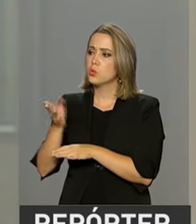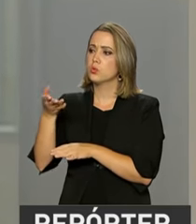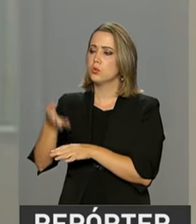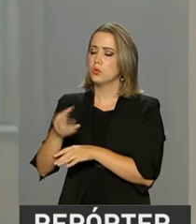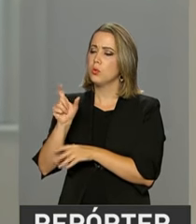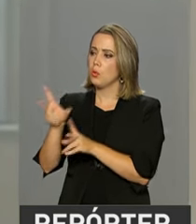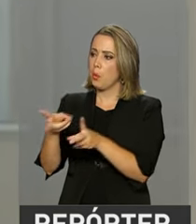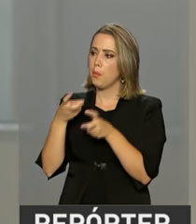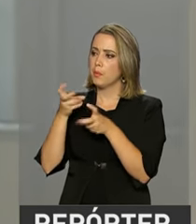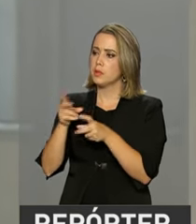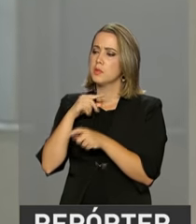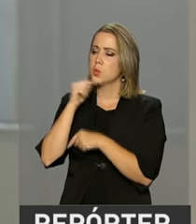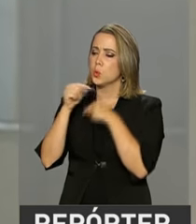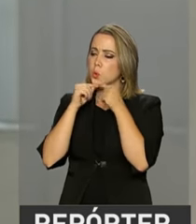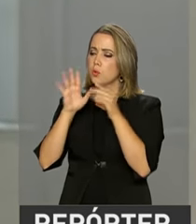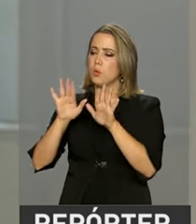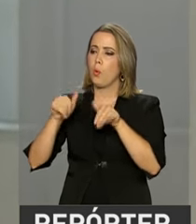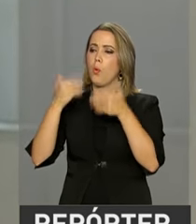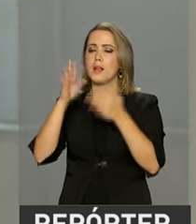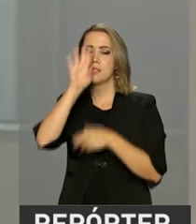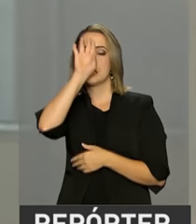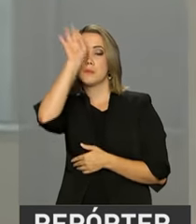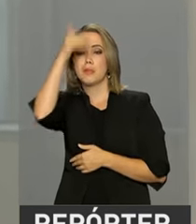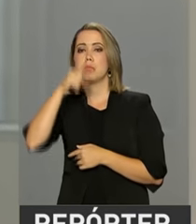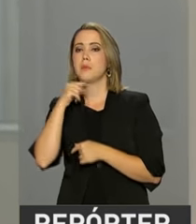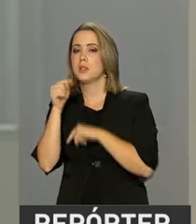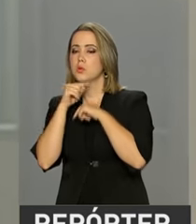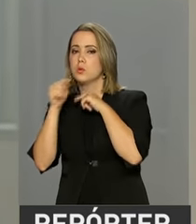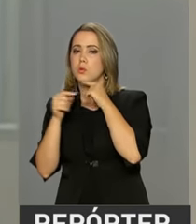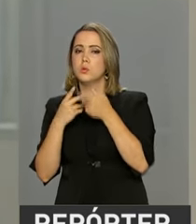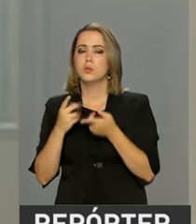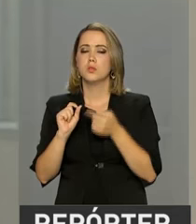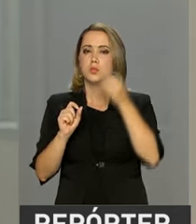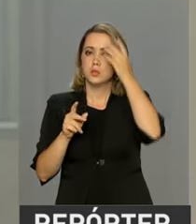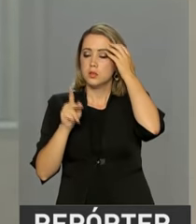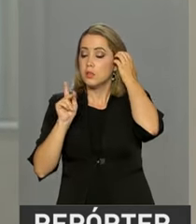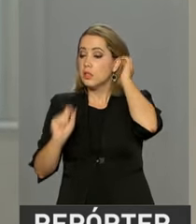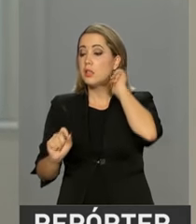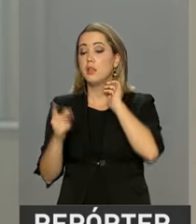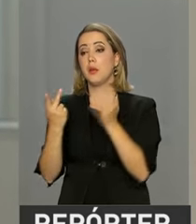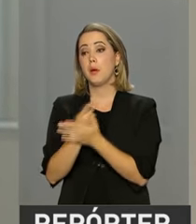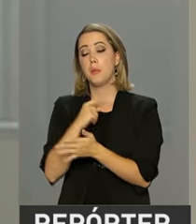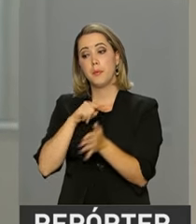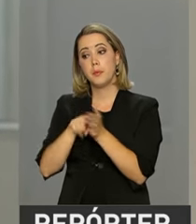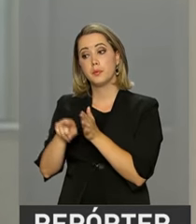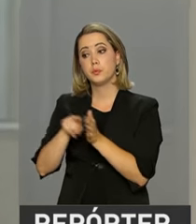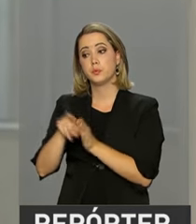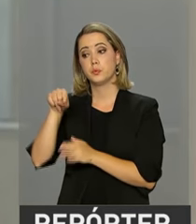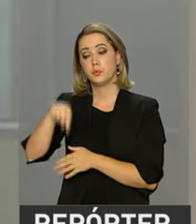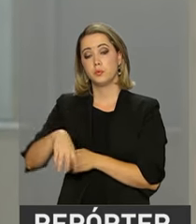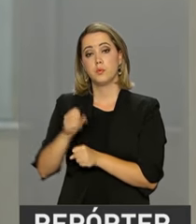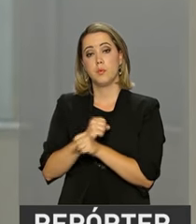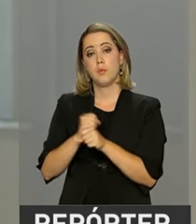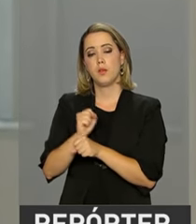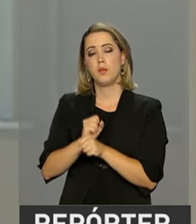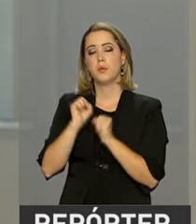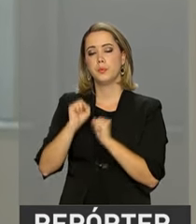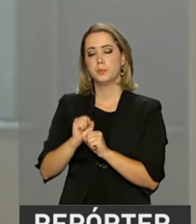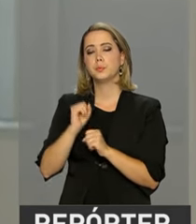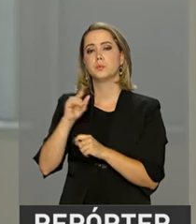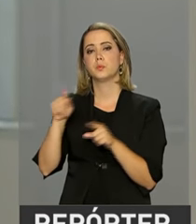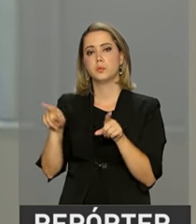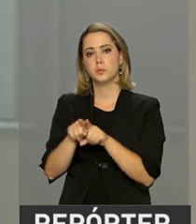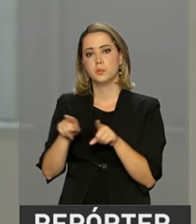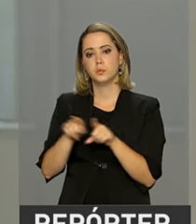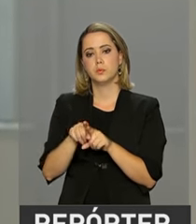período algumas dúvidas. Quais foram as principais dúvidas que aconteceram na declaração deste ano e que podem,